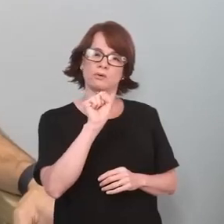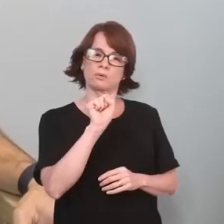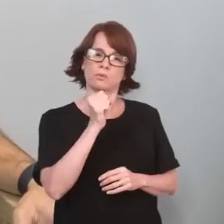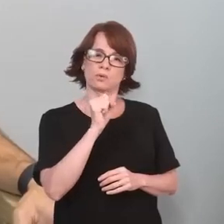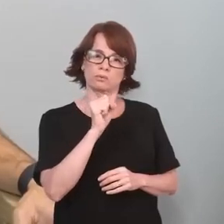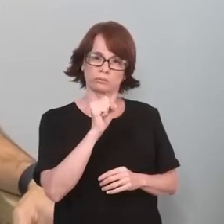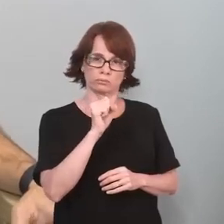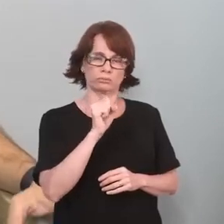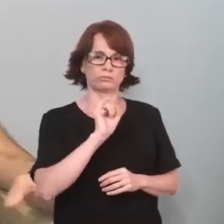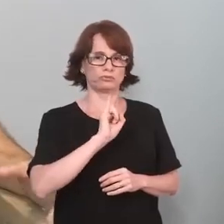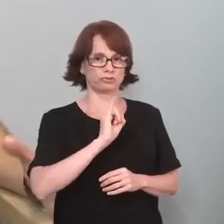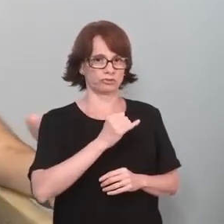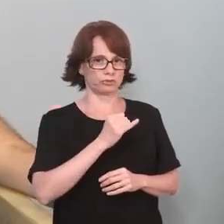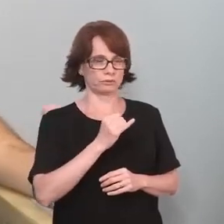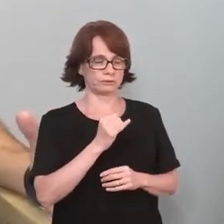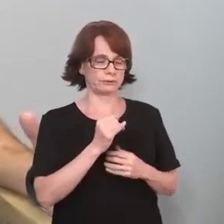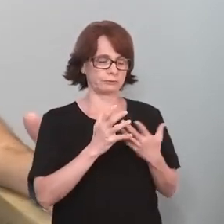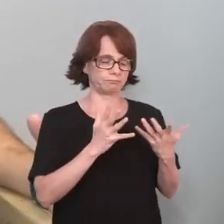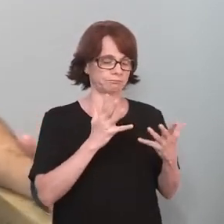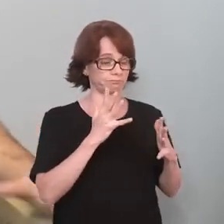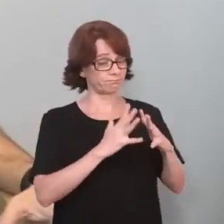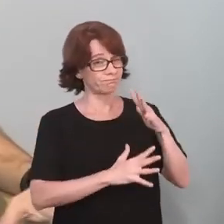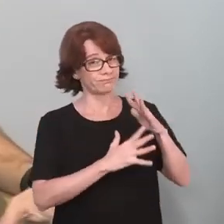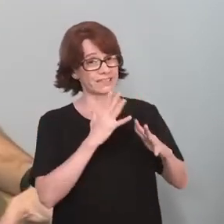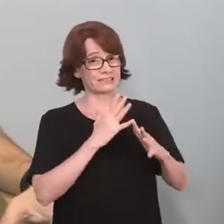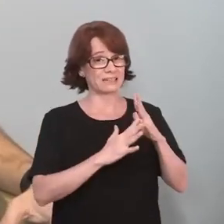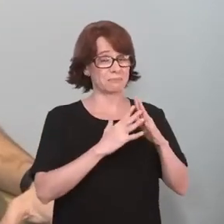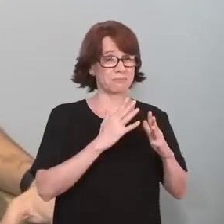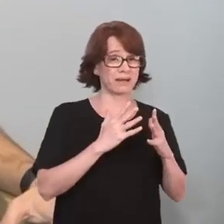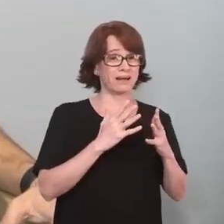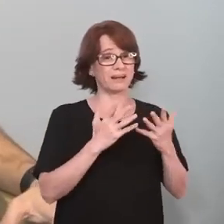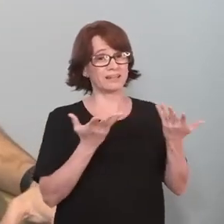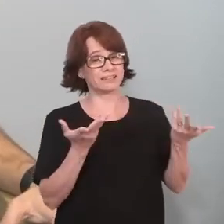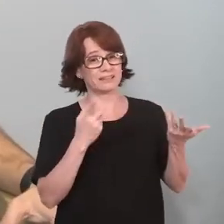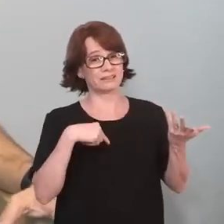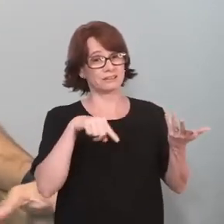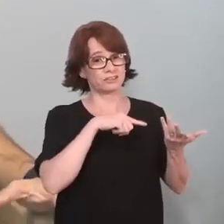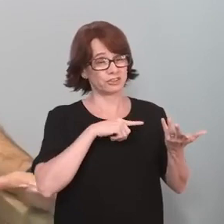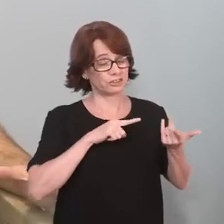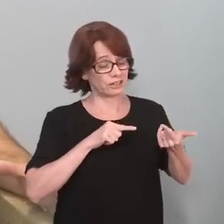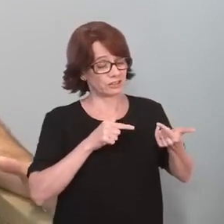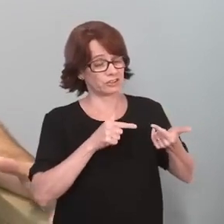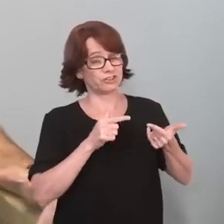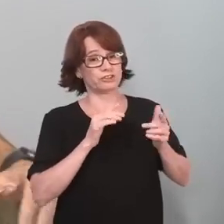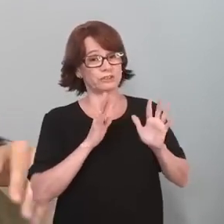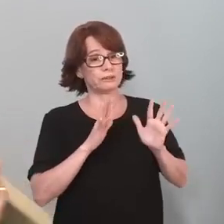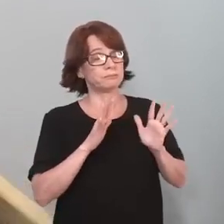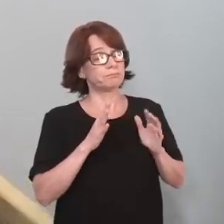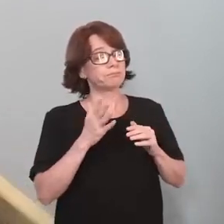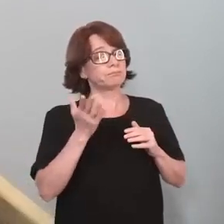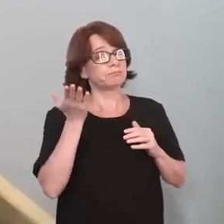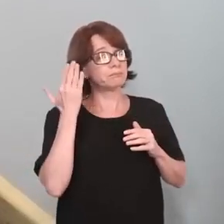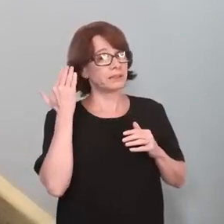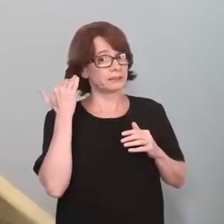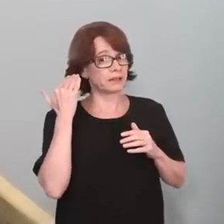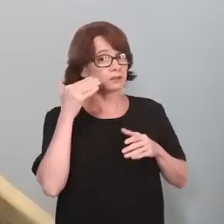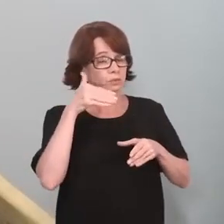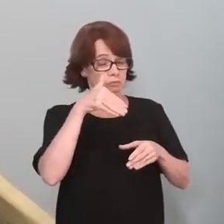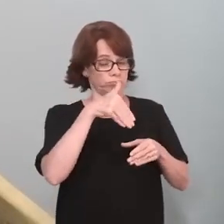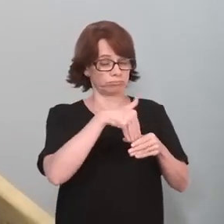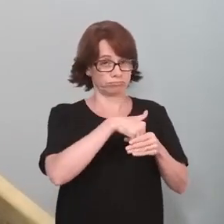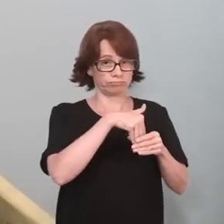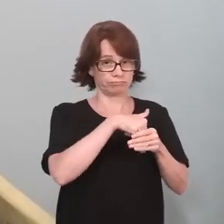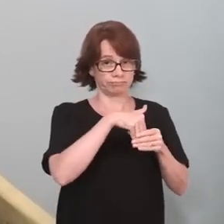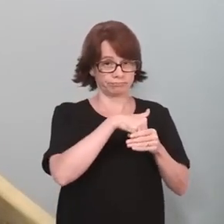8 de janeiro, atrapalha um pouco as coisas a acontecerem aqui. E no mandato passado, no seu primeiro mandato, você